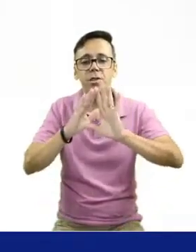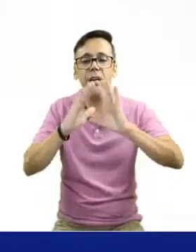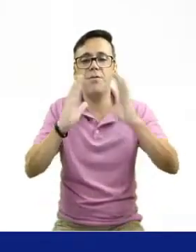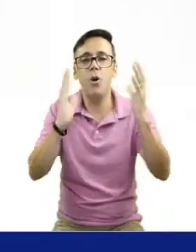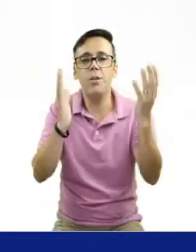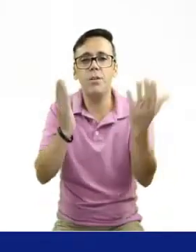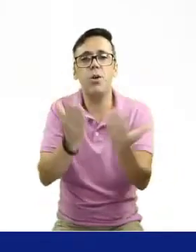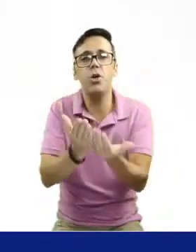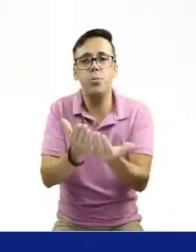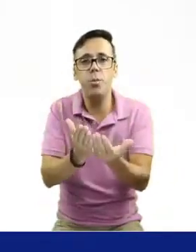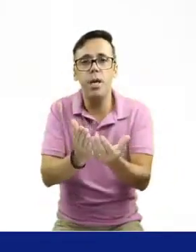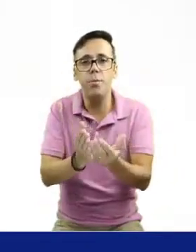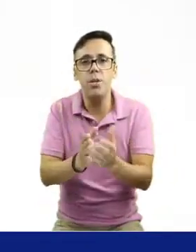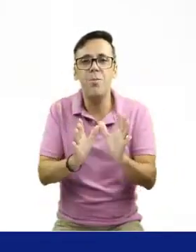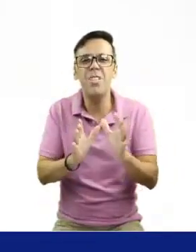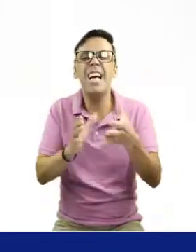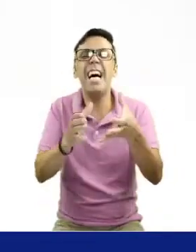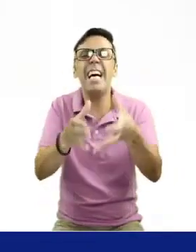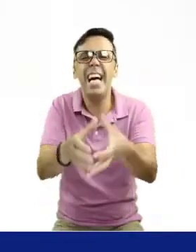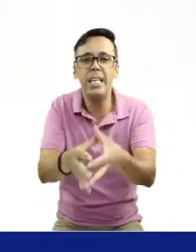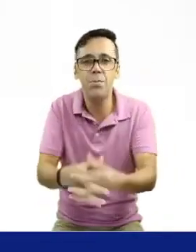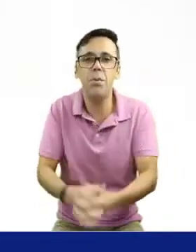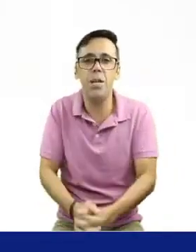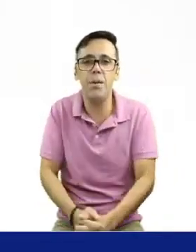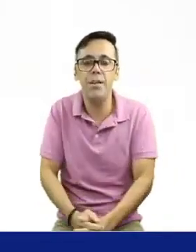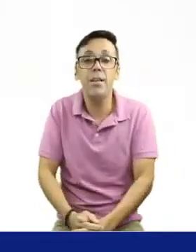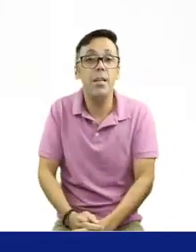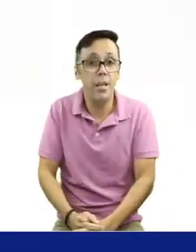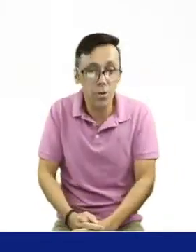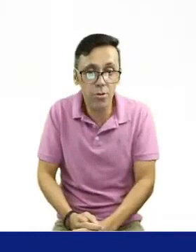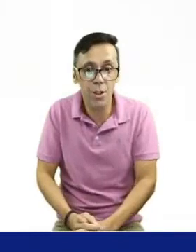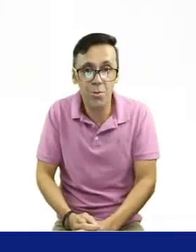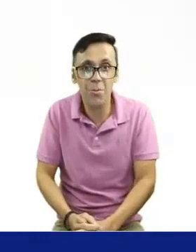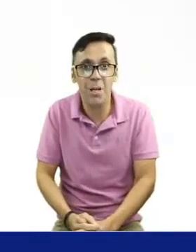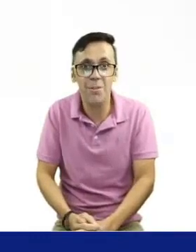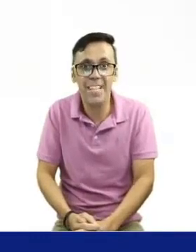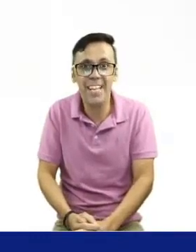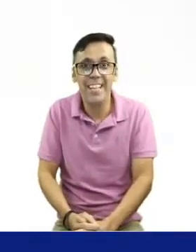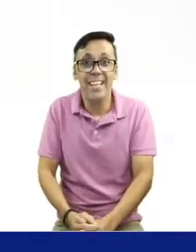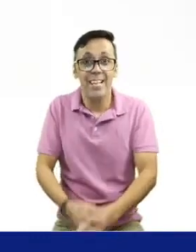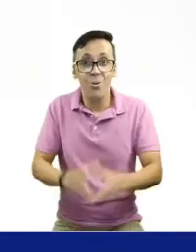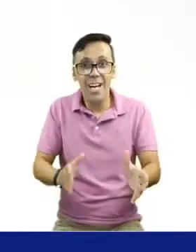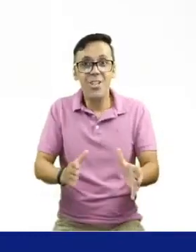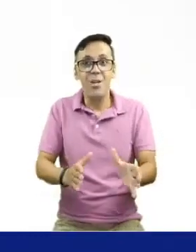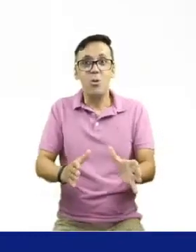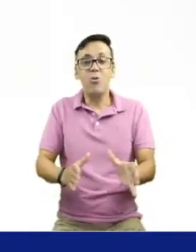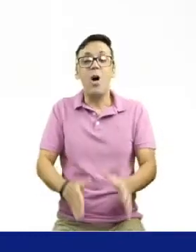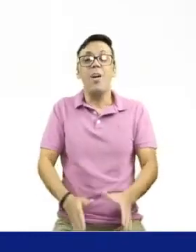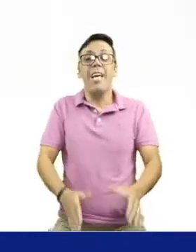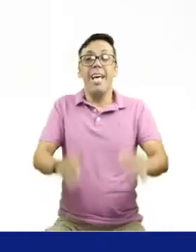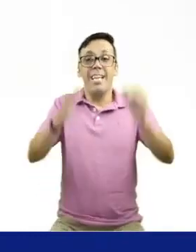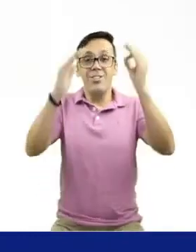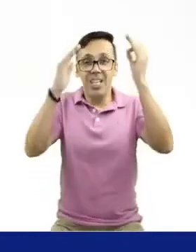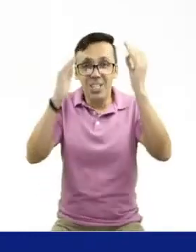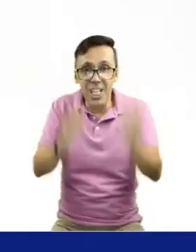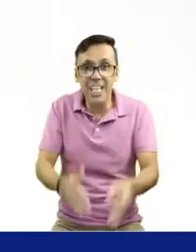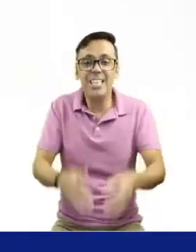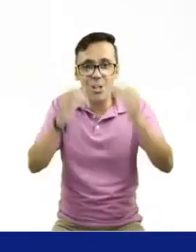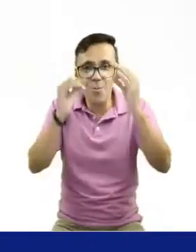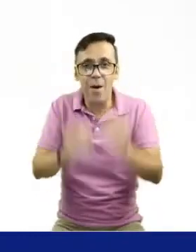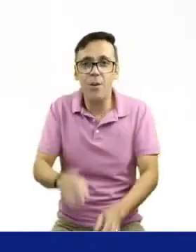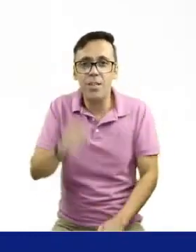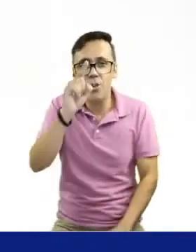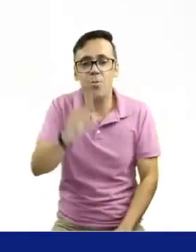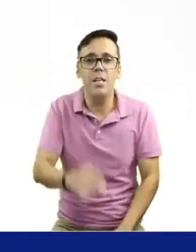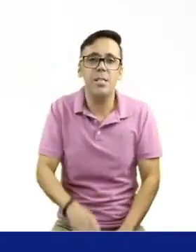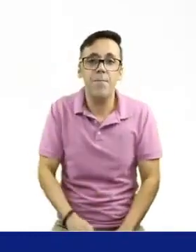nós não vamos dar voltas agora no problema nós vamos encarar esse problema e resolver esse problema Ok aguarde aí pessoal dia